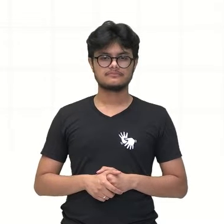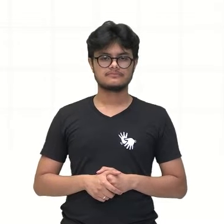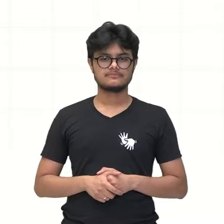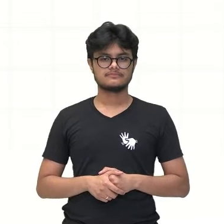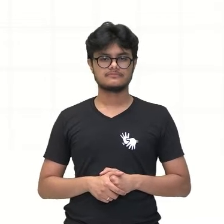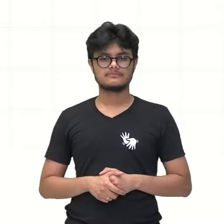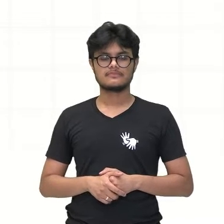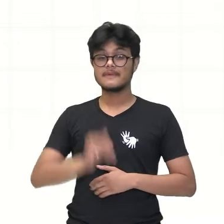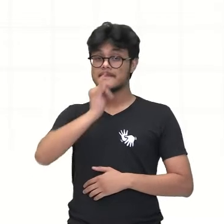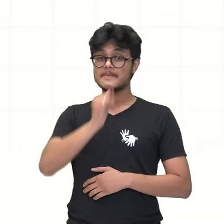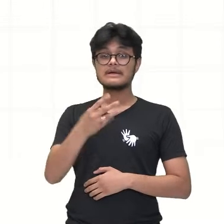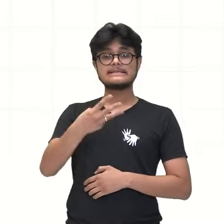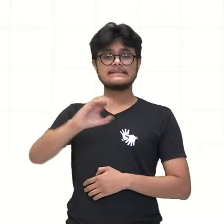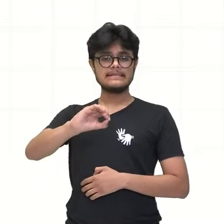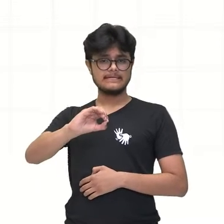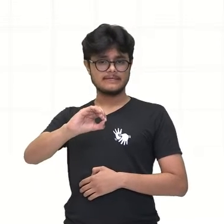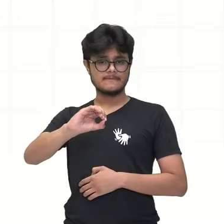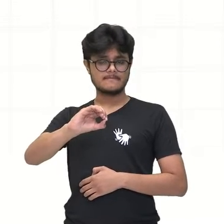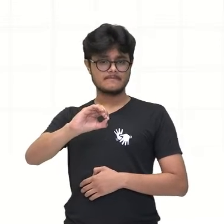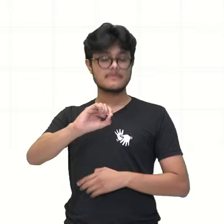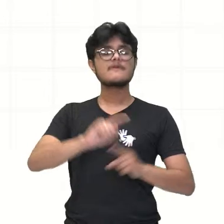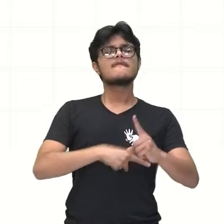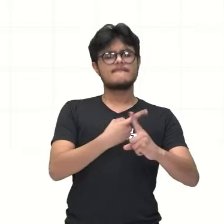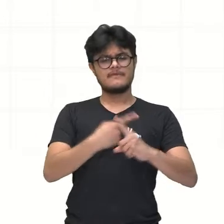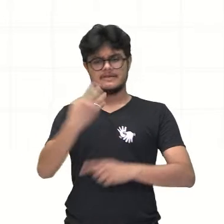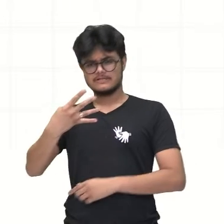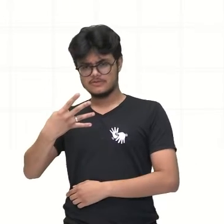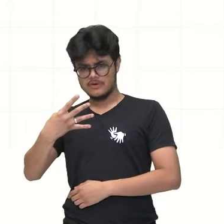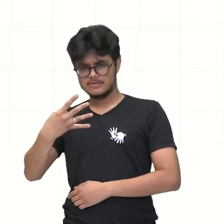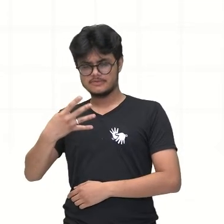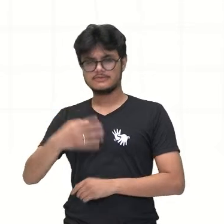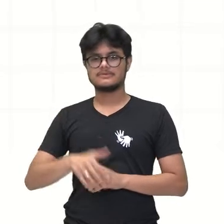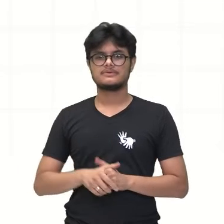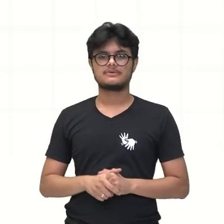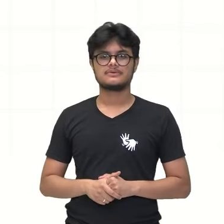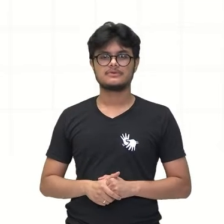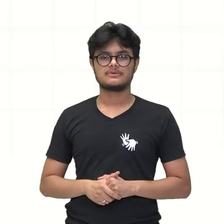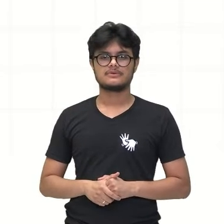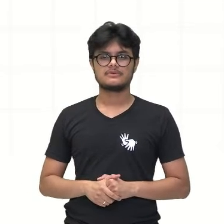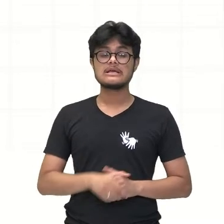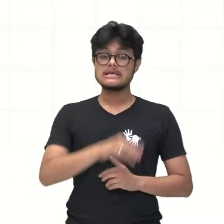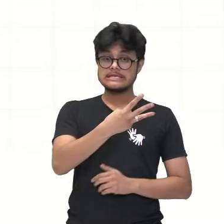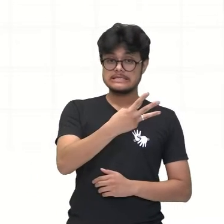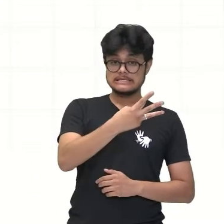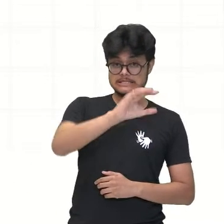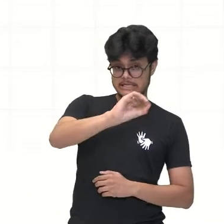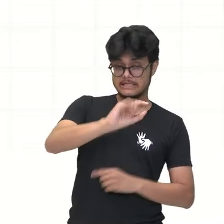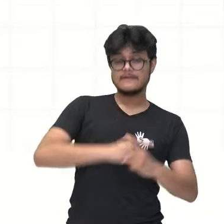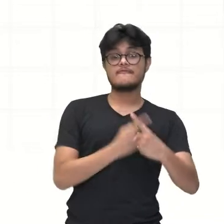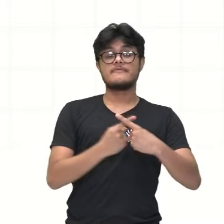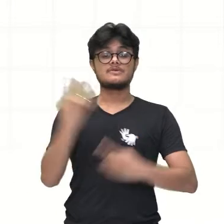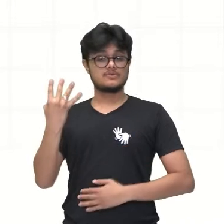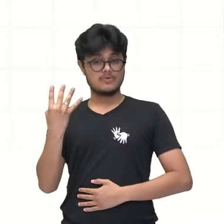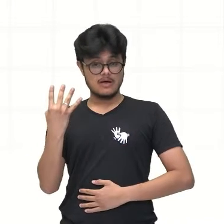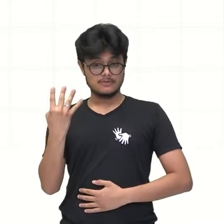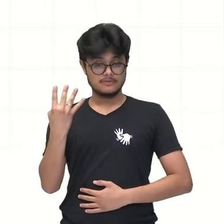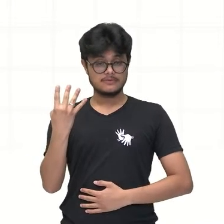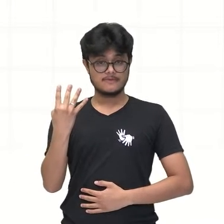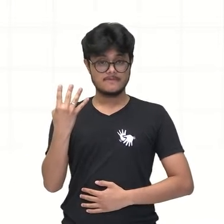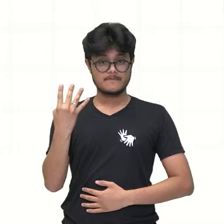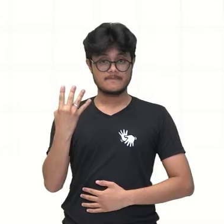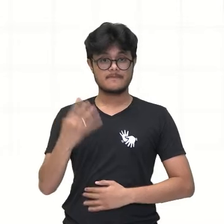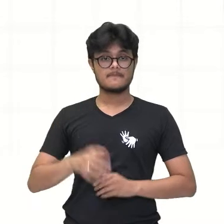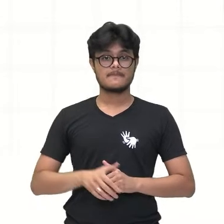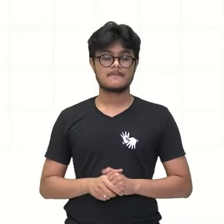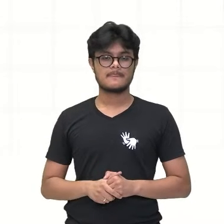mesmo jeito, olha só. 30 alunos escolheram 4 horas, ou seja, o horário de 4 horas apareceu